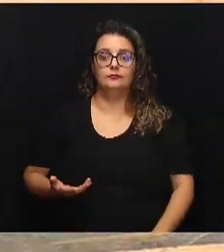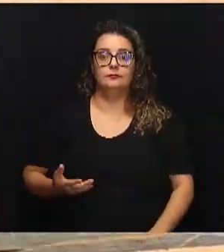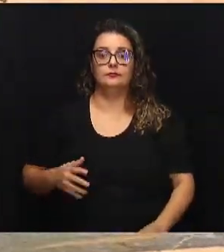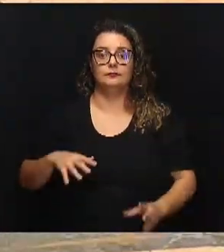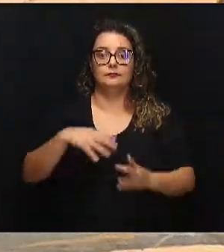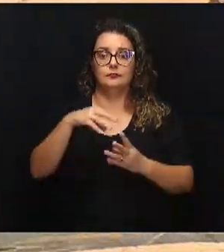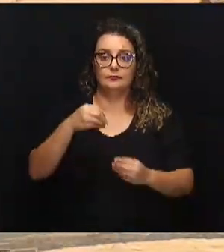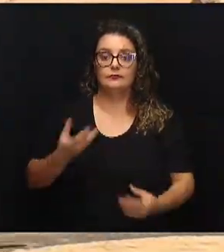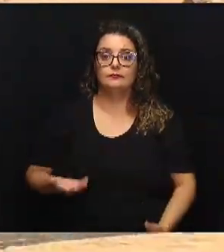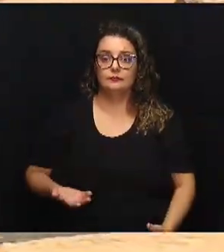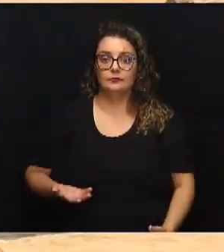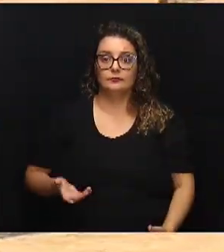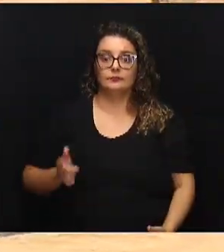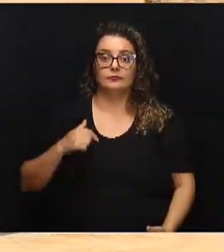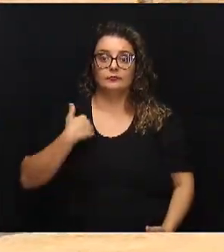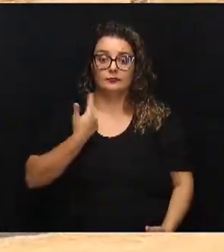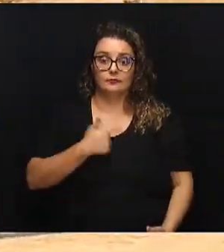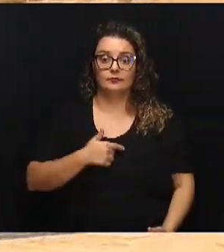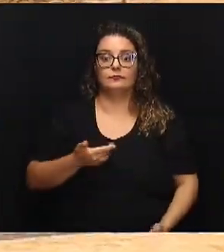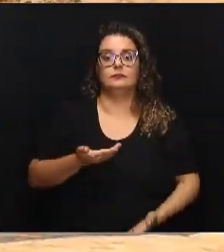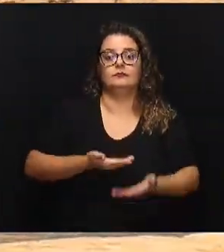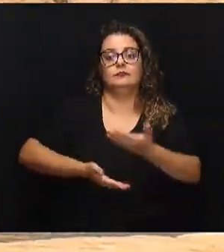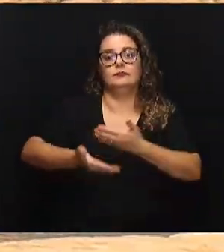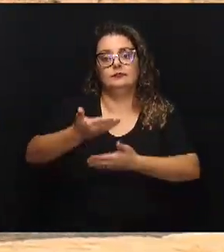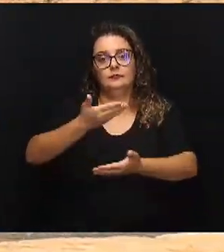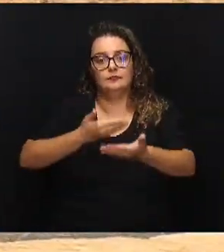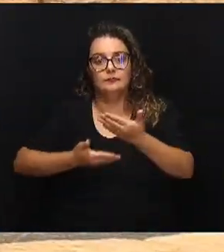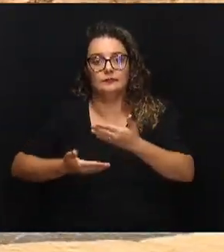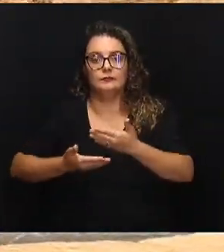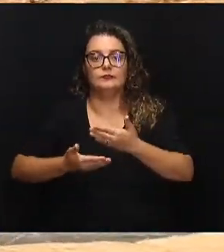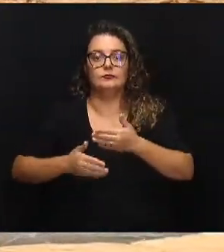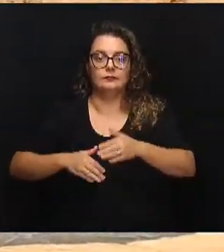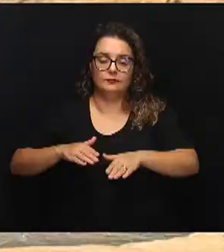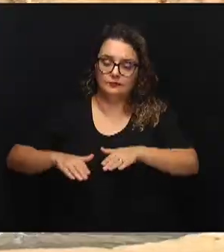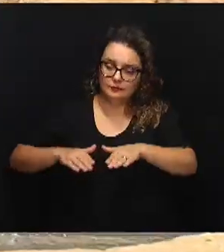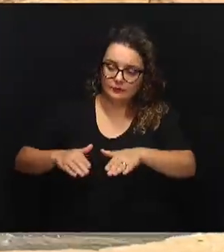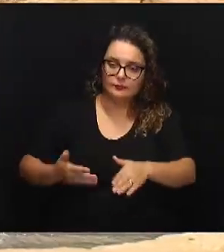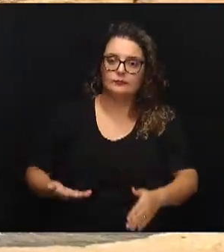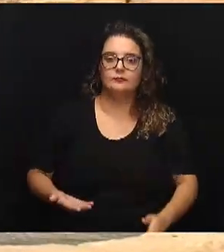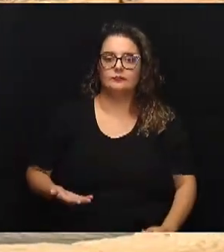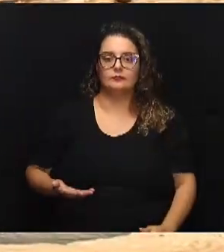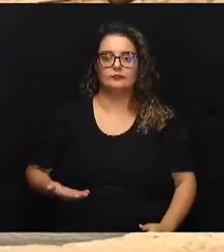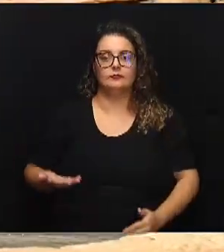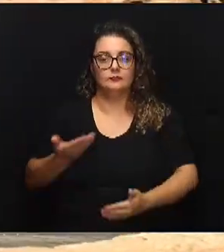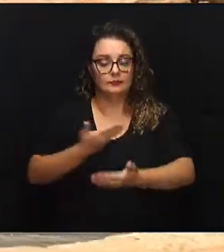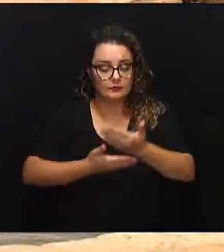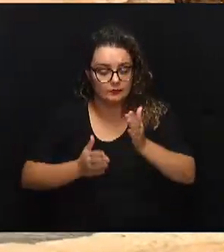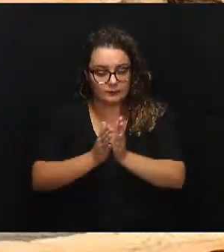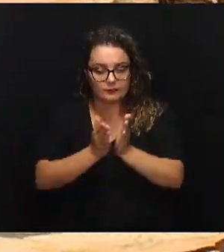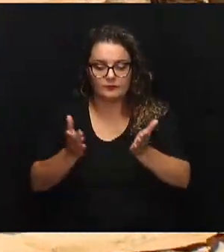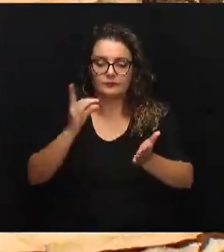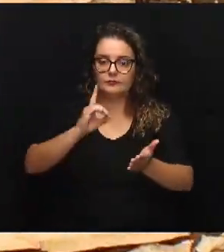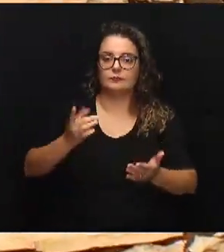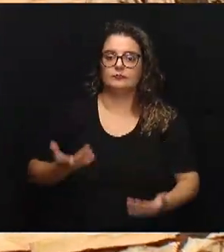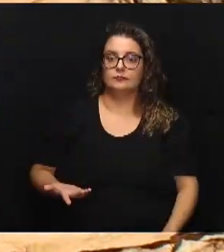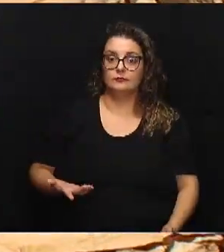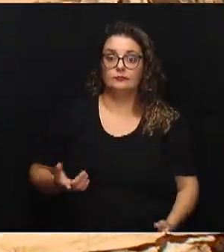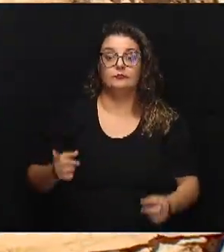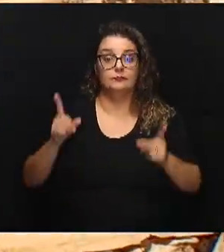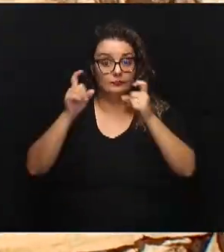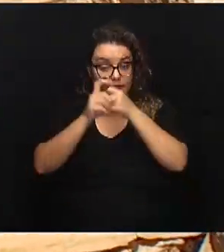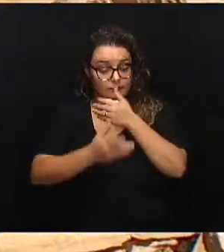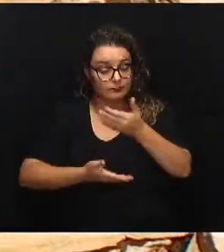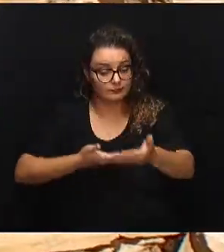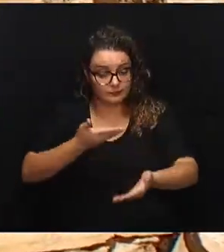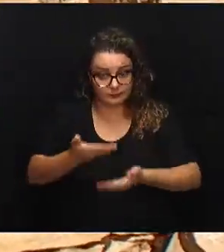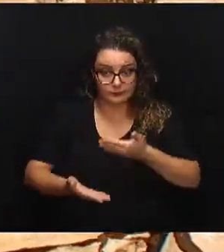espiritual. A gente partilha, a gente lê os passos, a gente partilha da Bíblia, a gente partilha também dificuldades